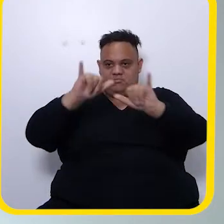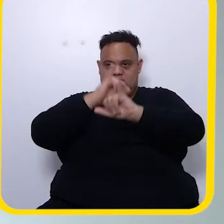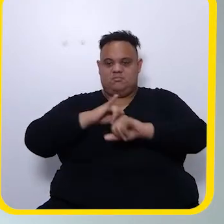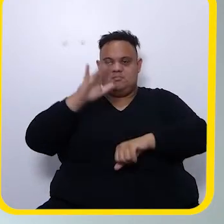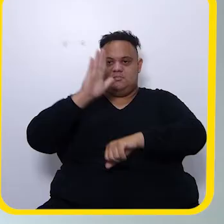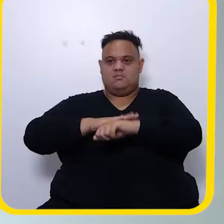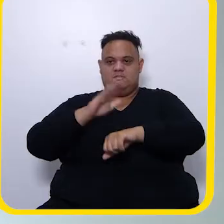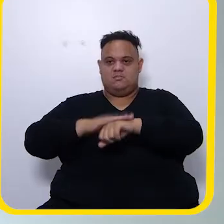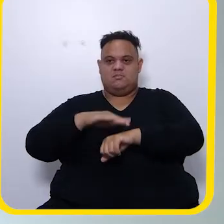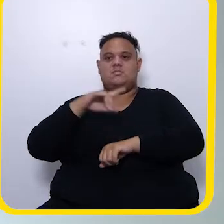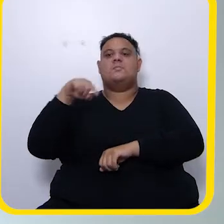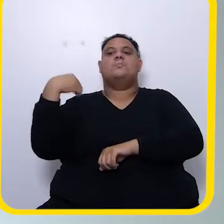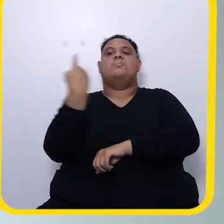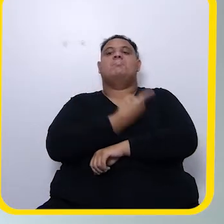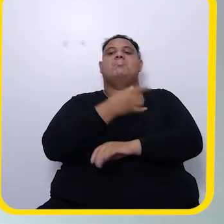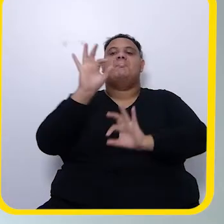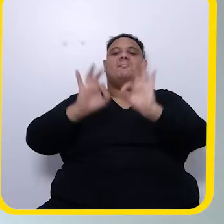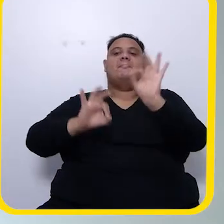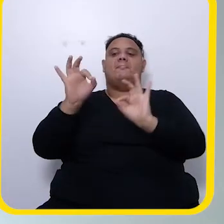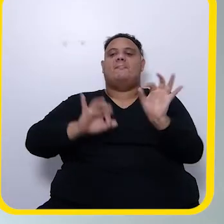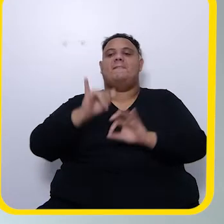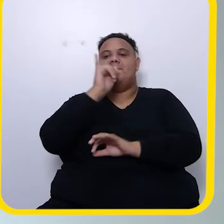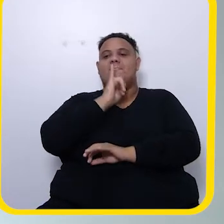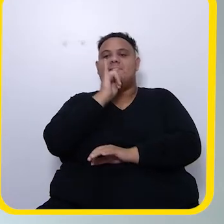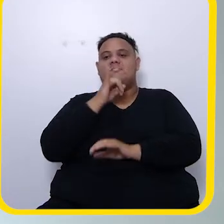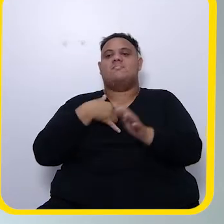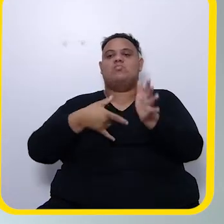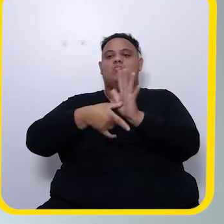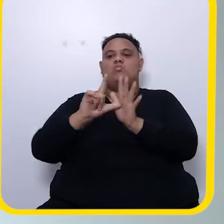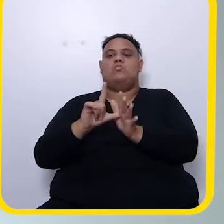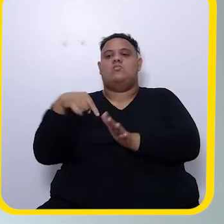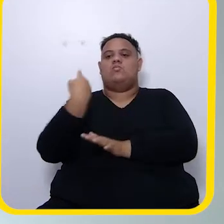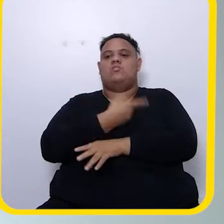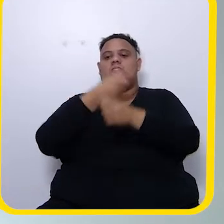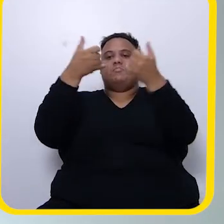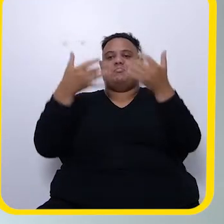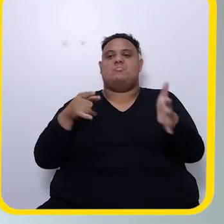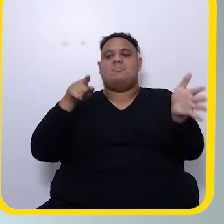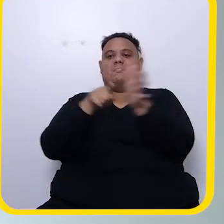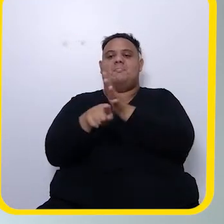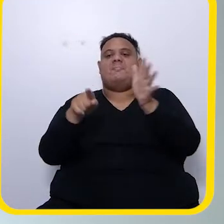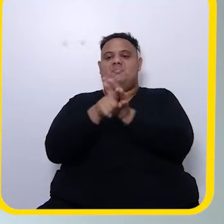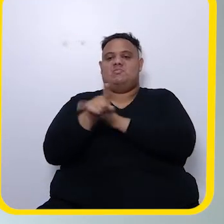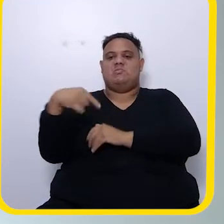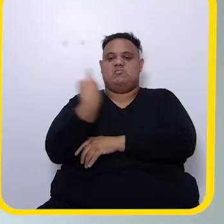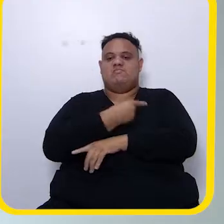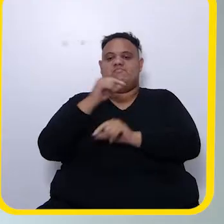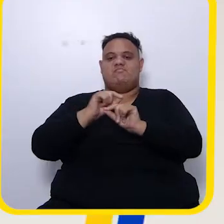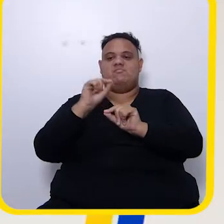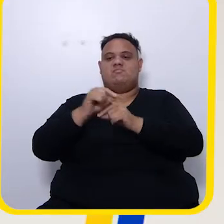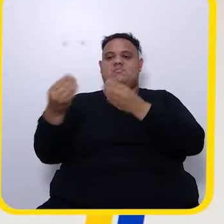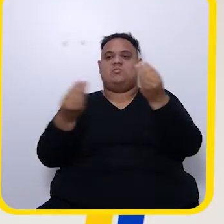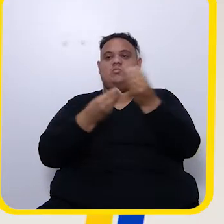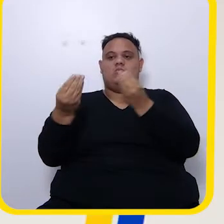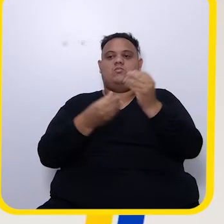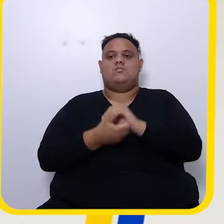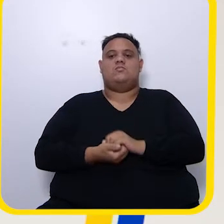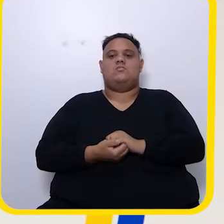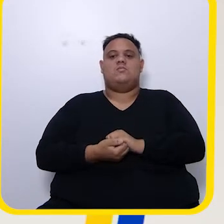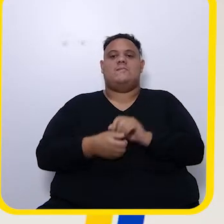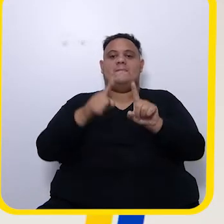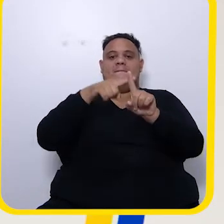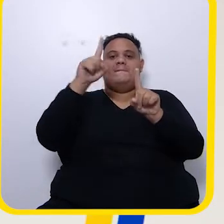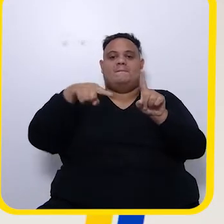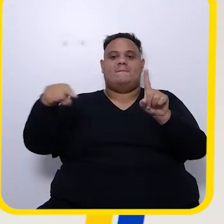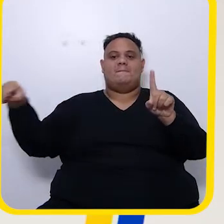Então, foi assim que a gente organizou o exemplo anterior e assim que a gente vai fazer essa questão. Vamos ver como é que a gente vai fazer isso? Olha os dados que vem